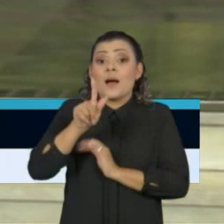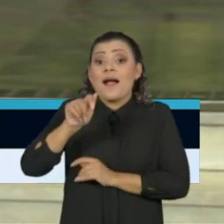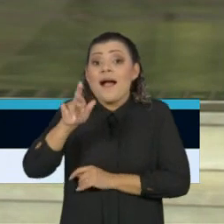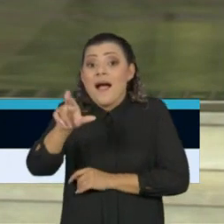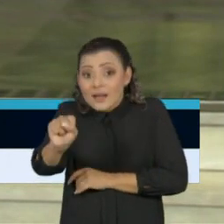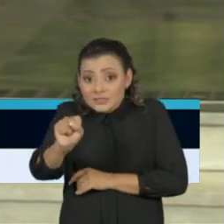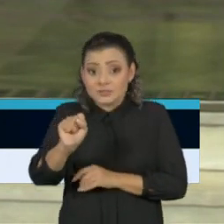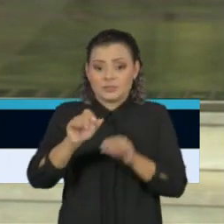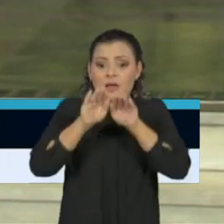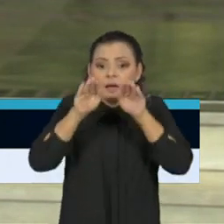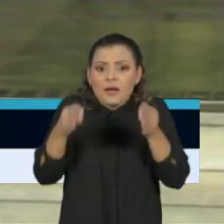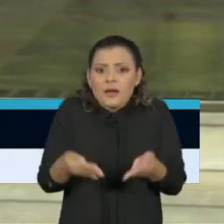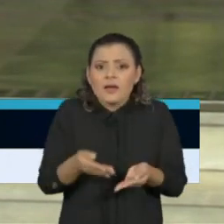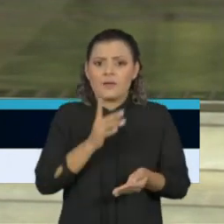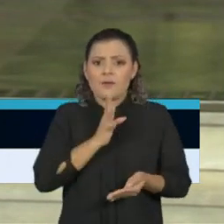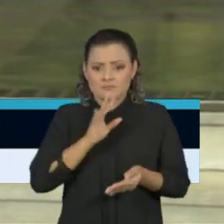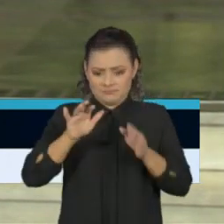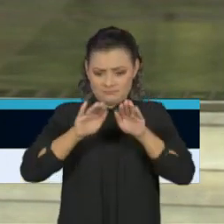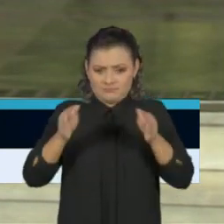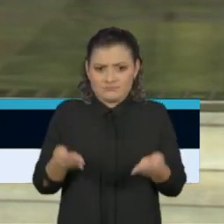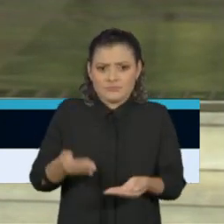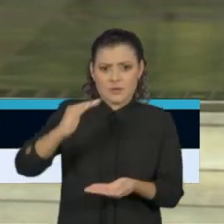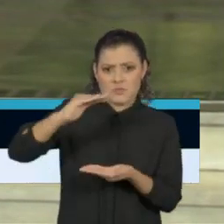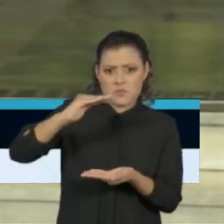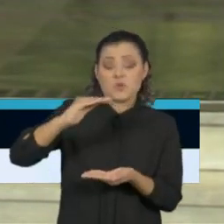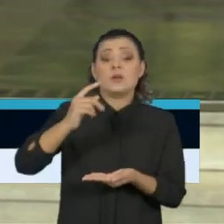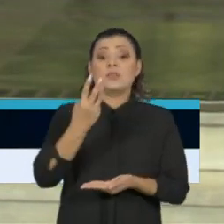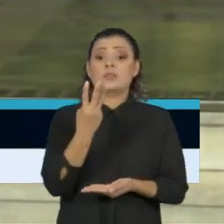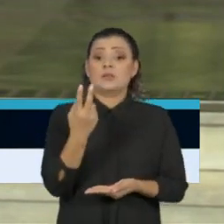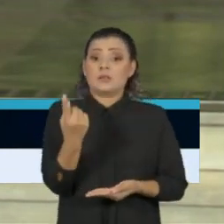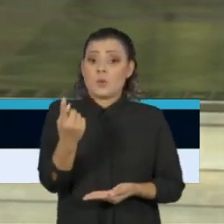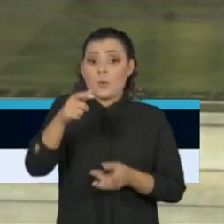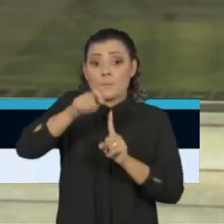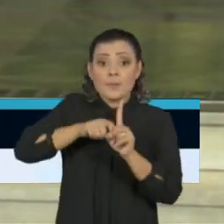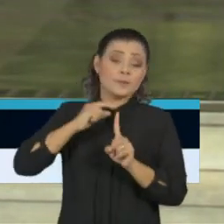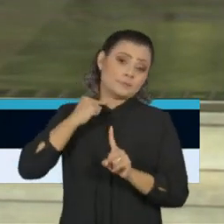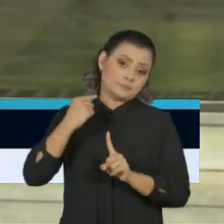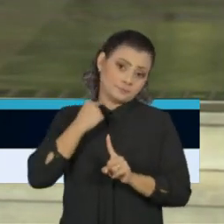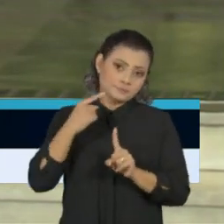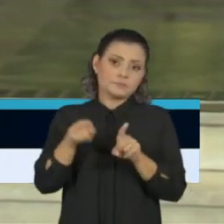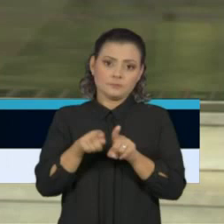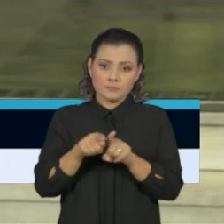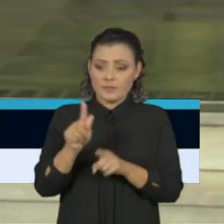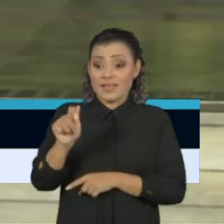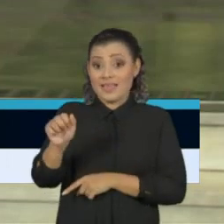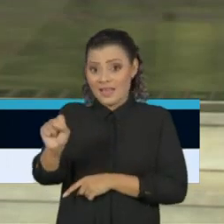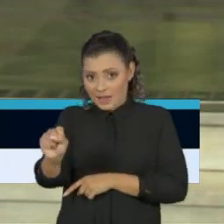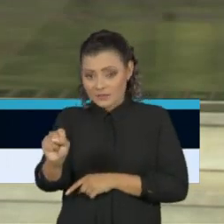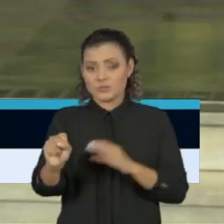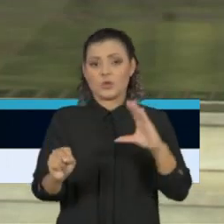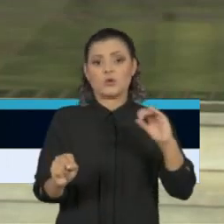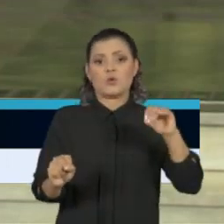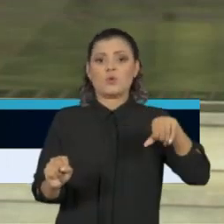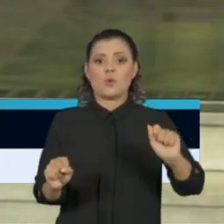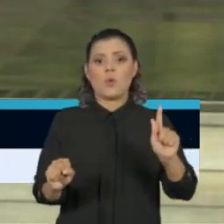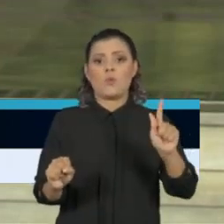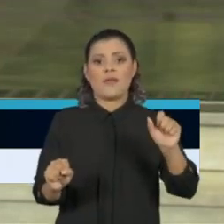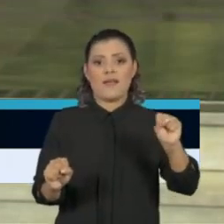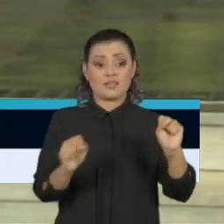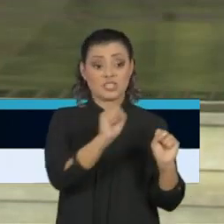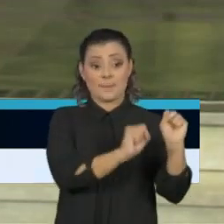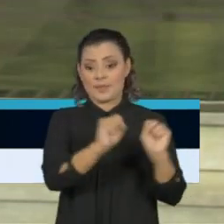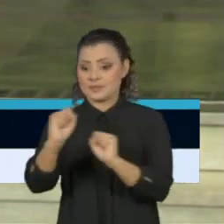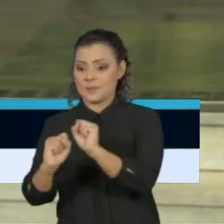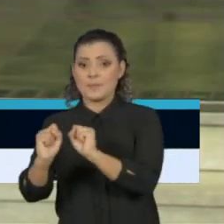comerciais até o dia 31 de maio. Já havíamos feito isso com a Comgás e com a Gás Brasiliana. E agora, com